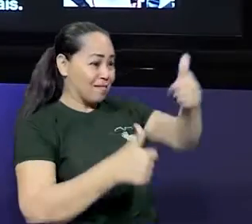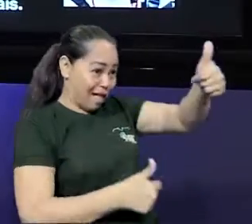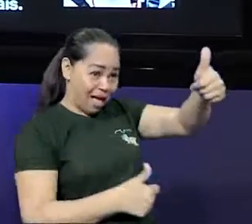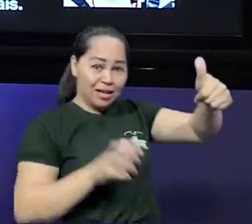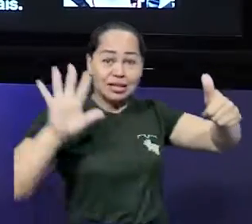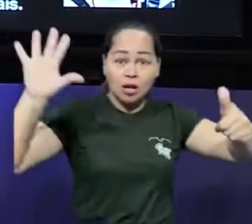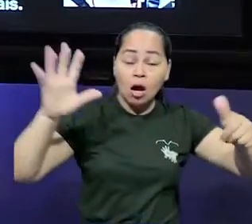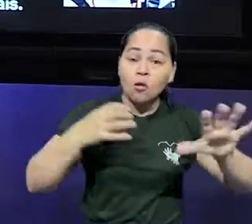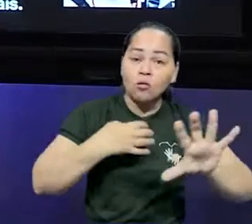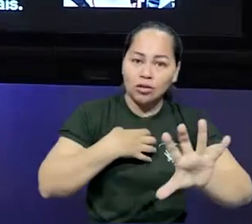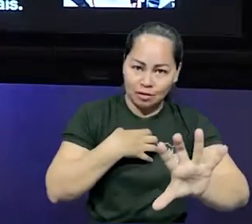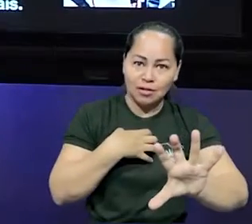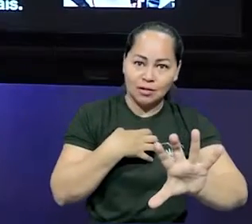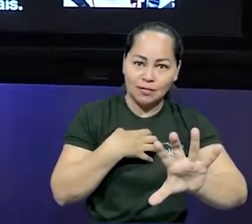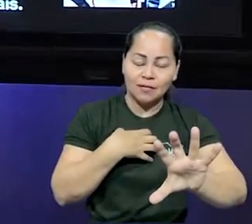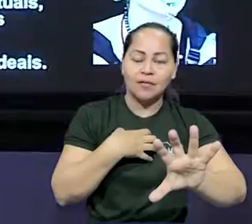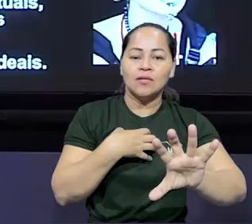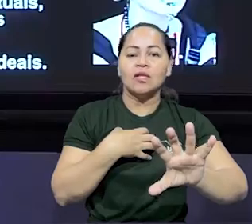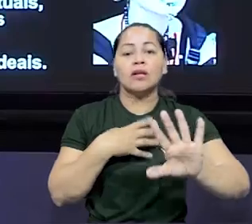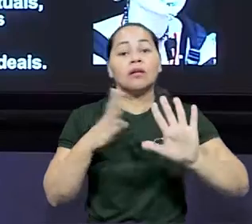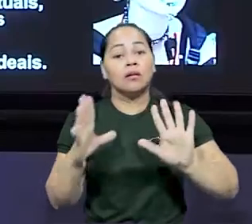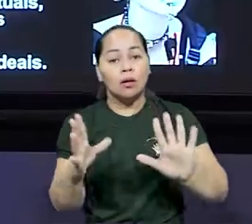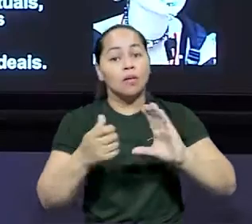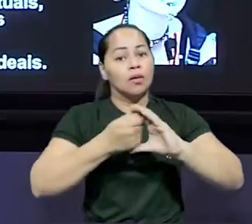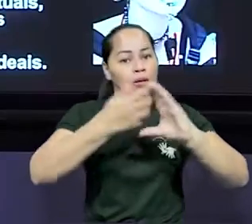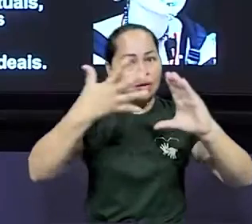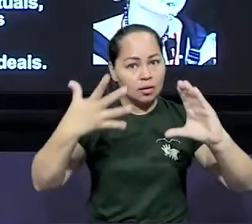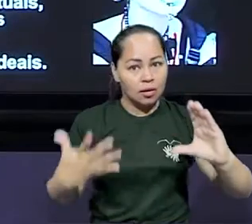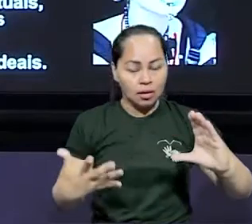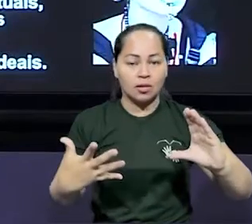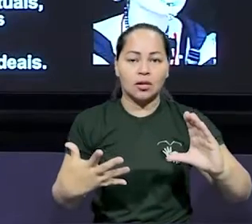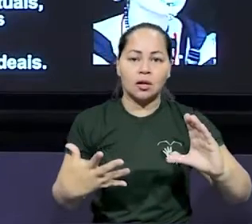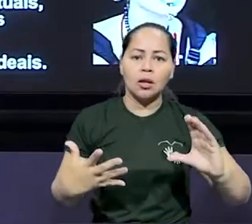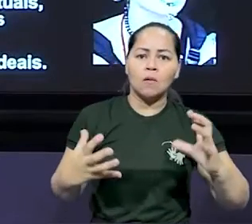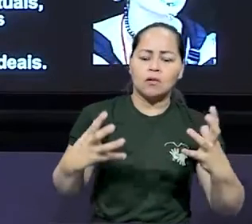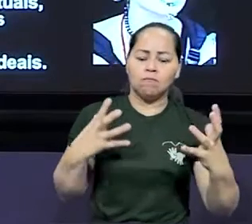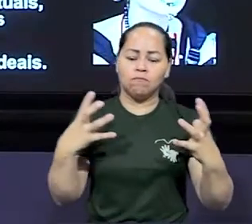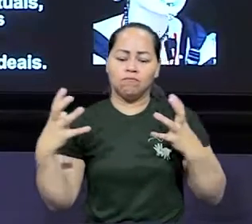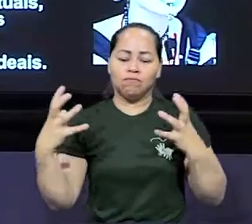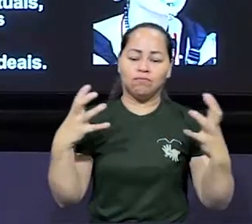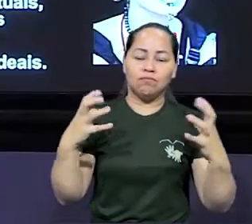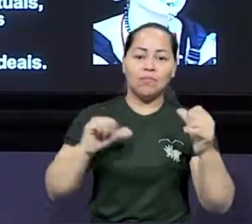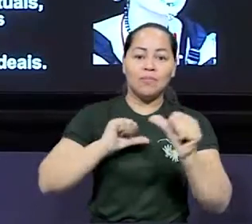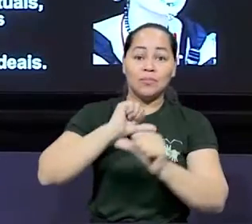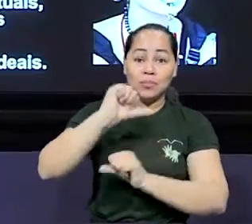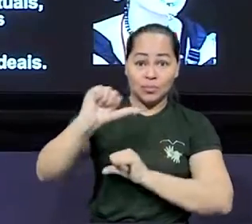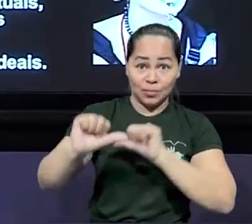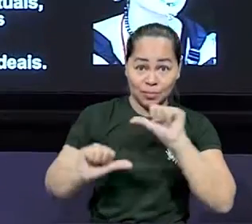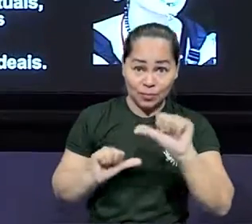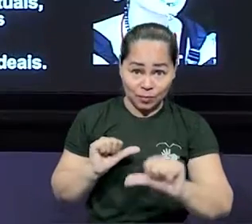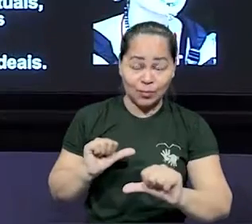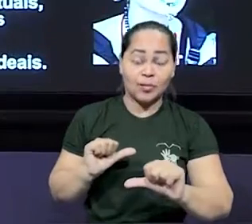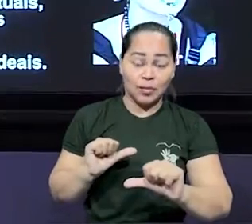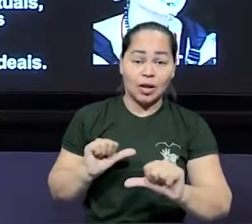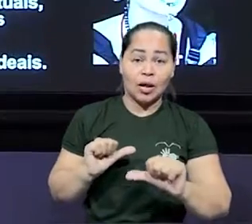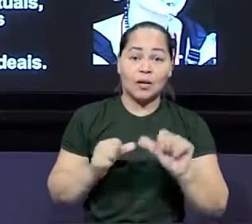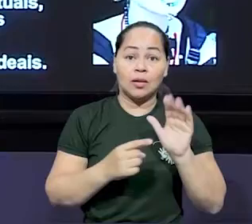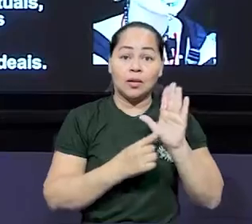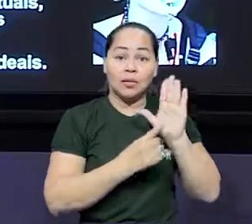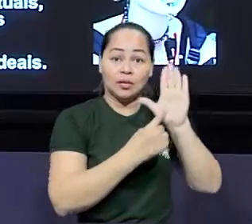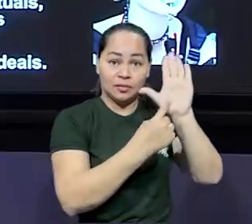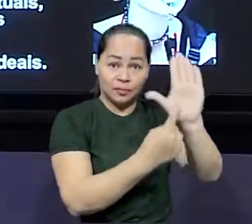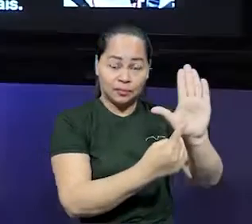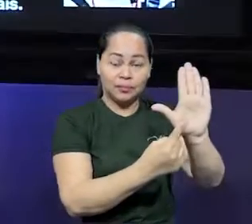muito marcante nesse período. Esse conflito que eu mencionava anteriormente, ele está representado